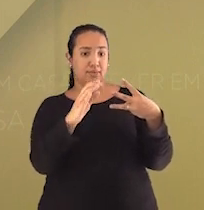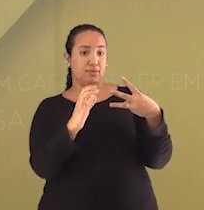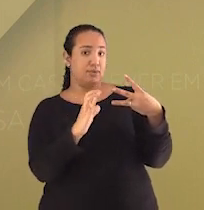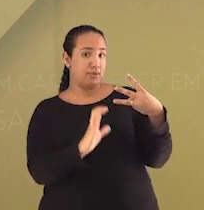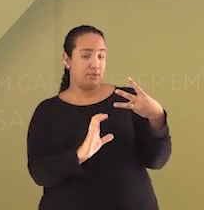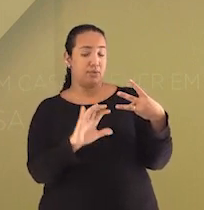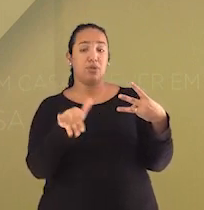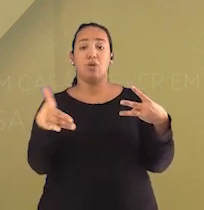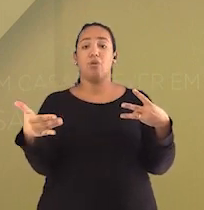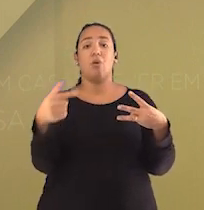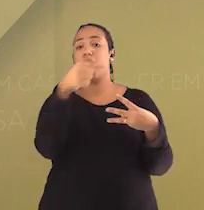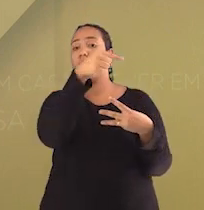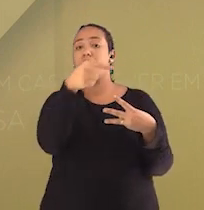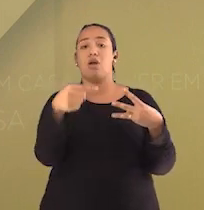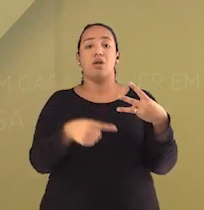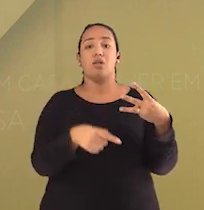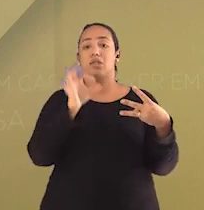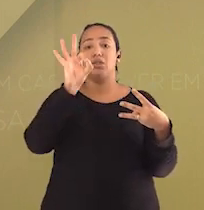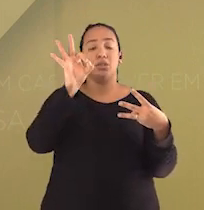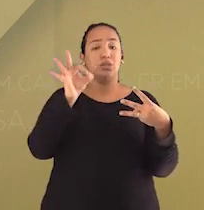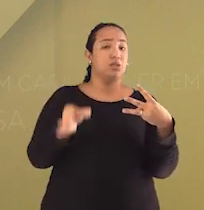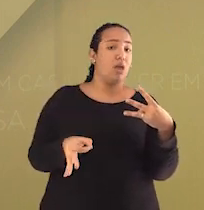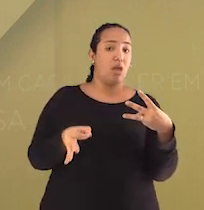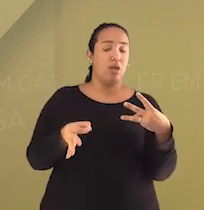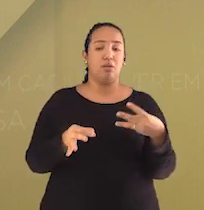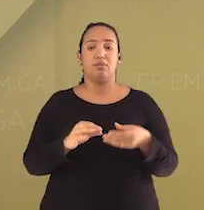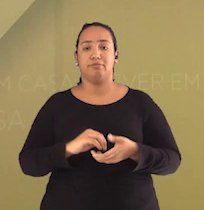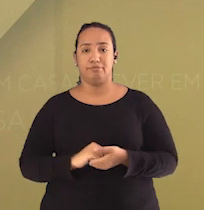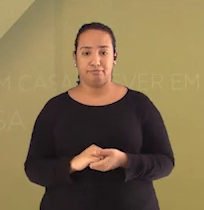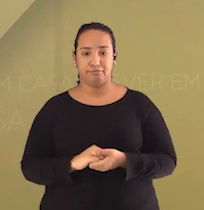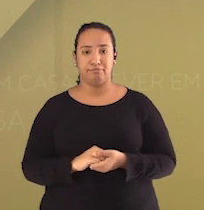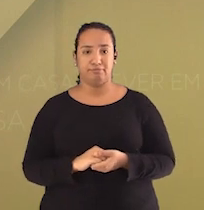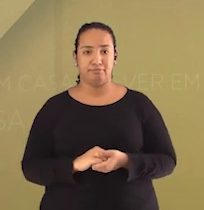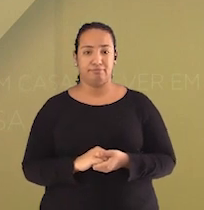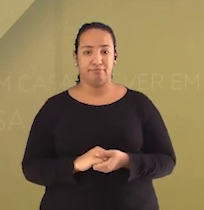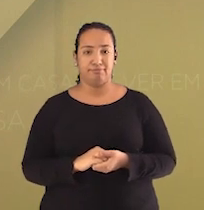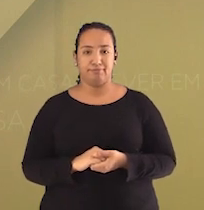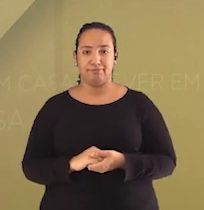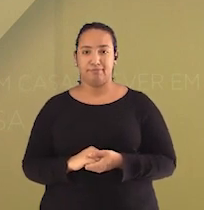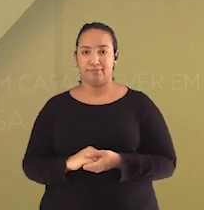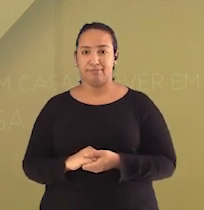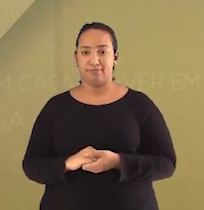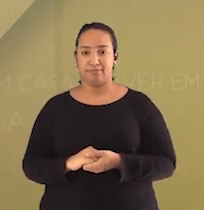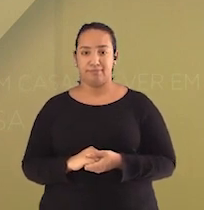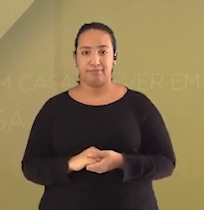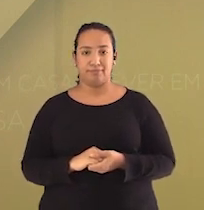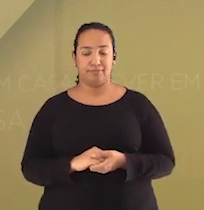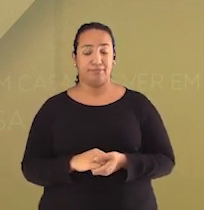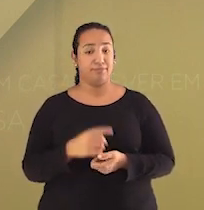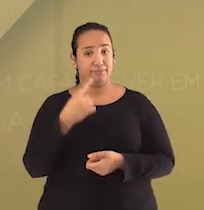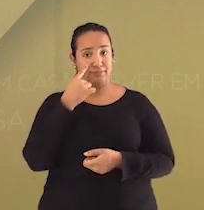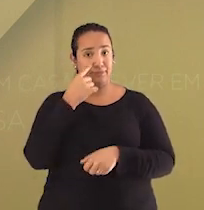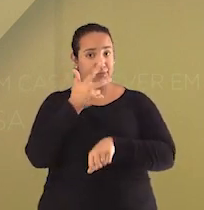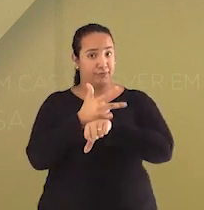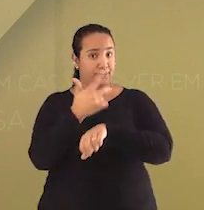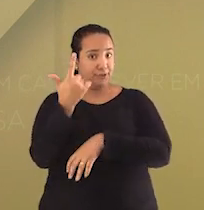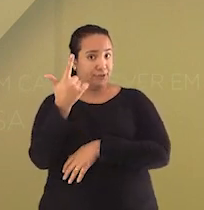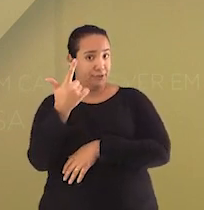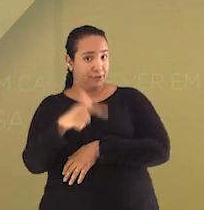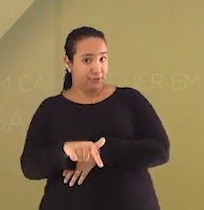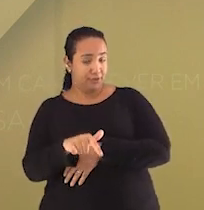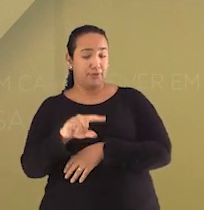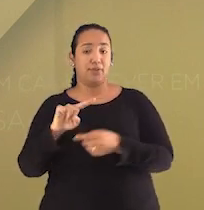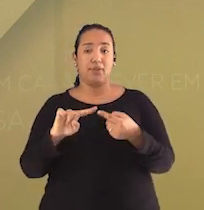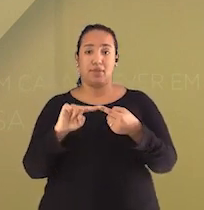is hamburger. Ou my favorite food is pizza. Vamos assistir ao vídeo outra